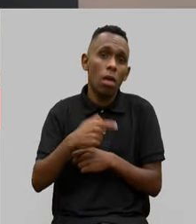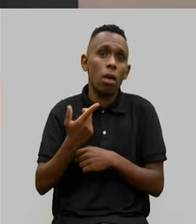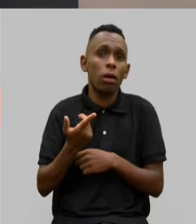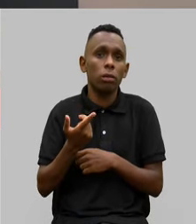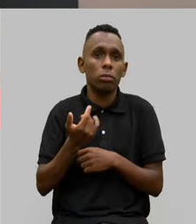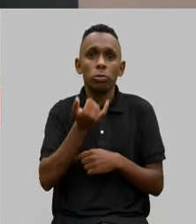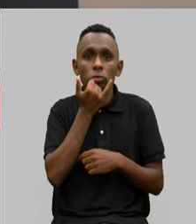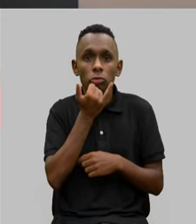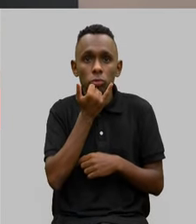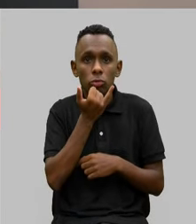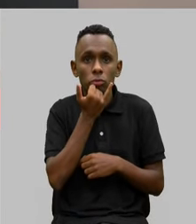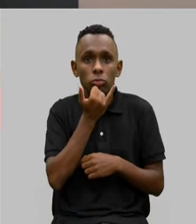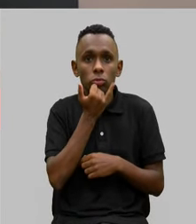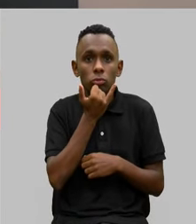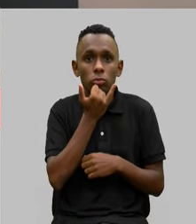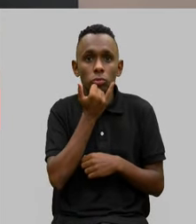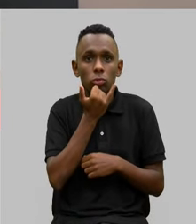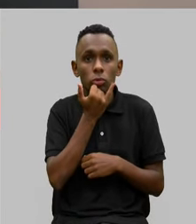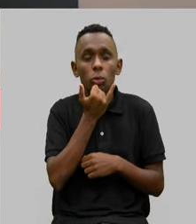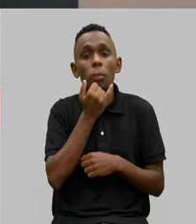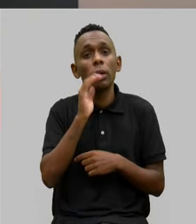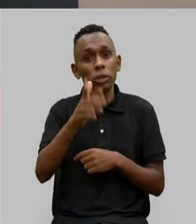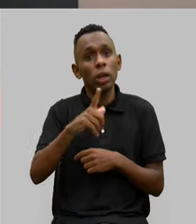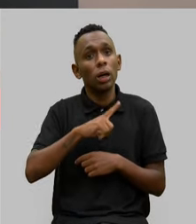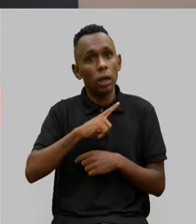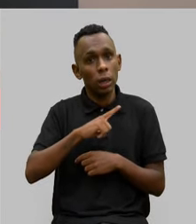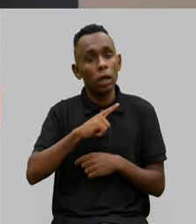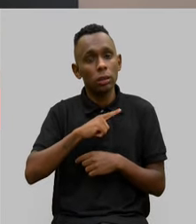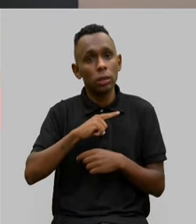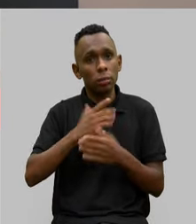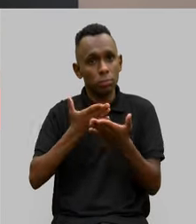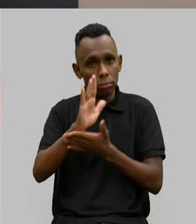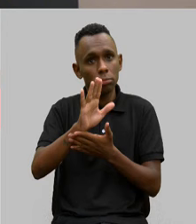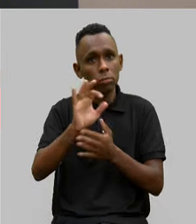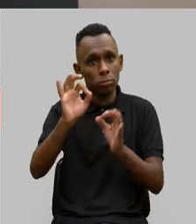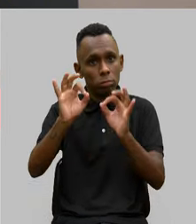perdão retificando eh você já tem trânsito em